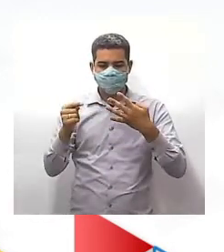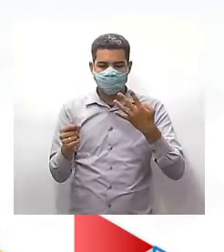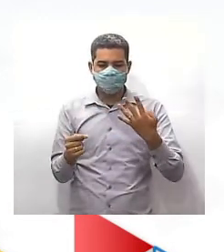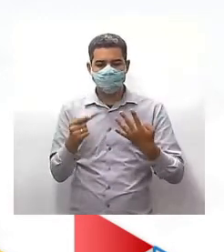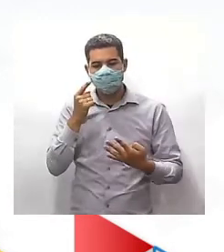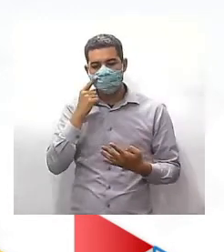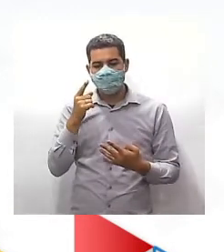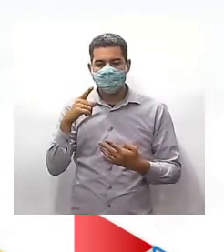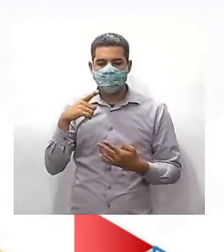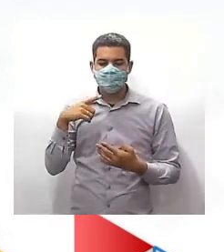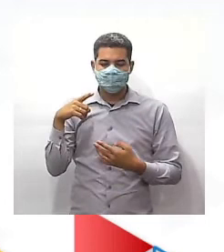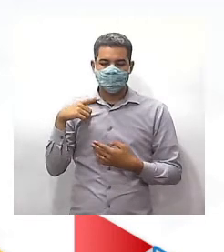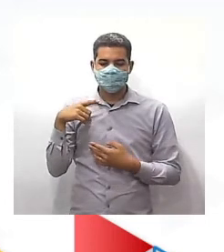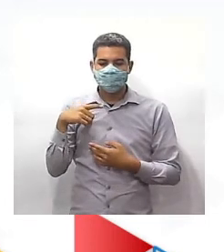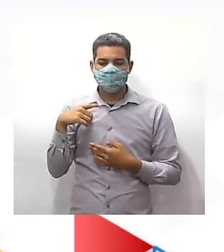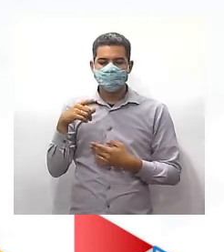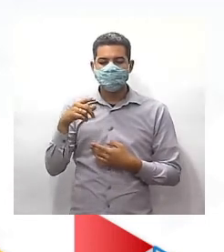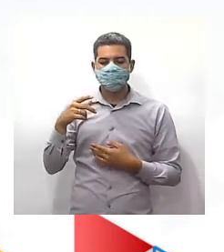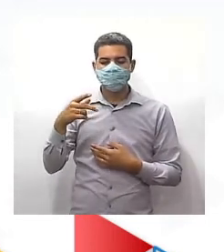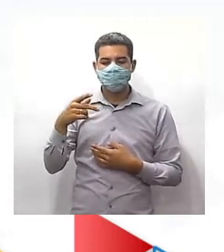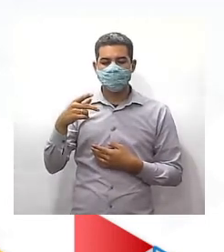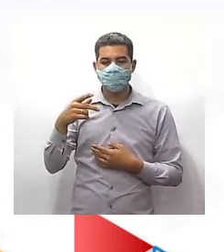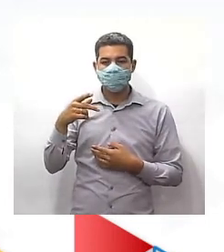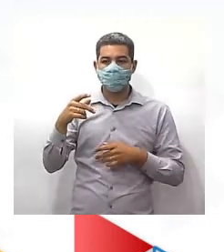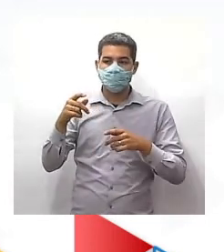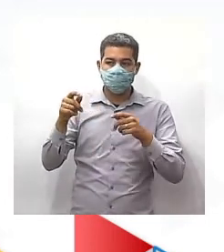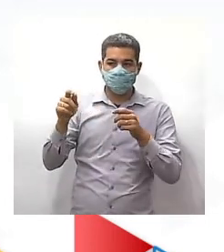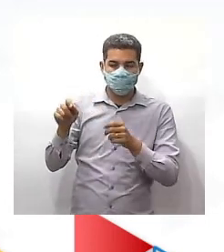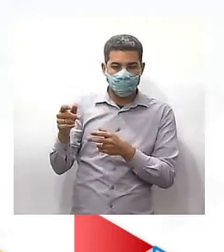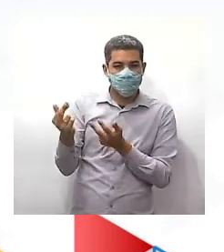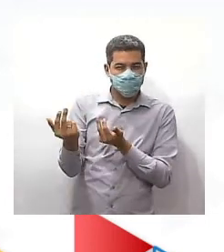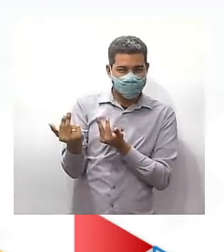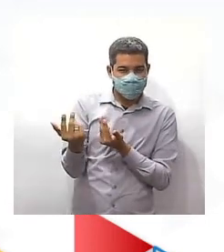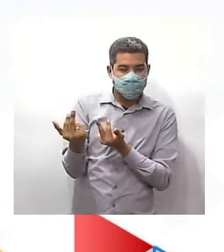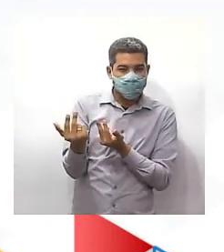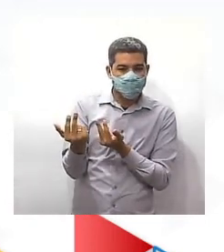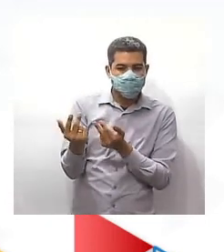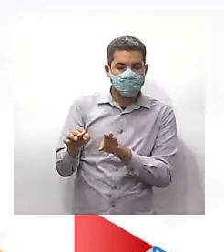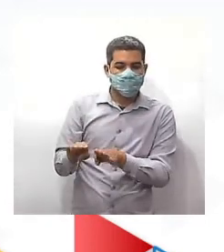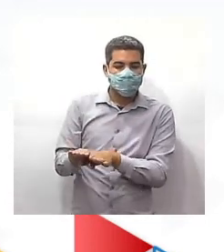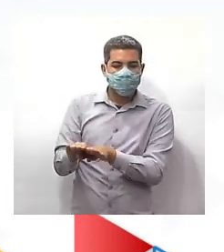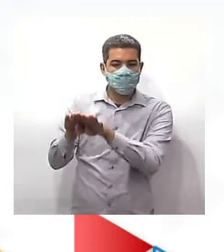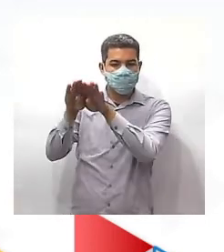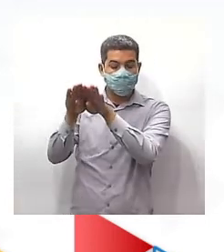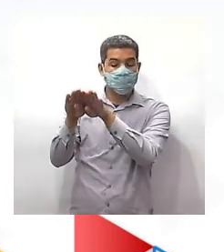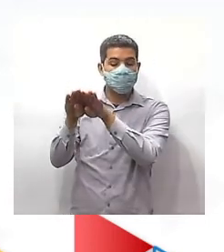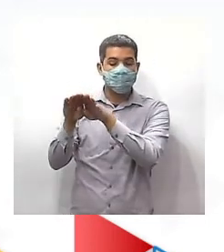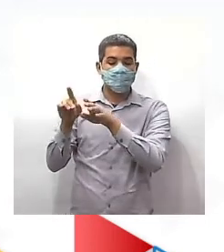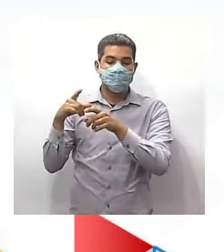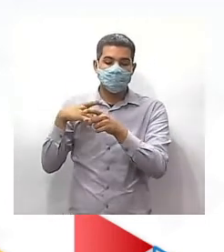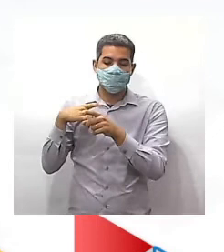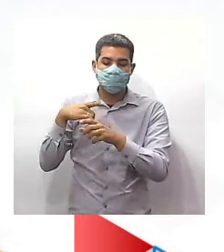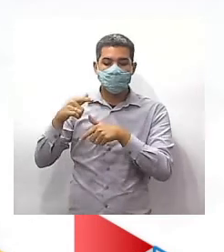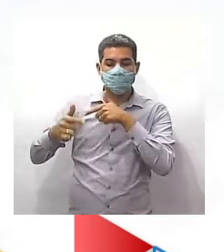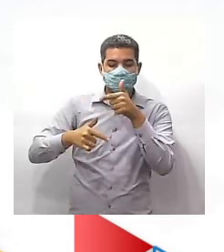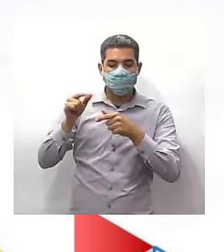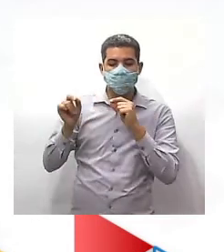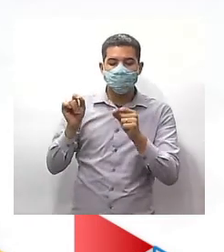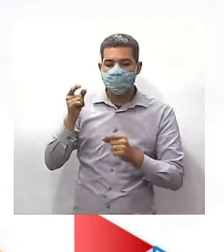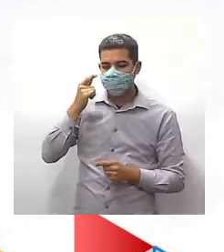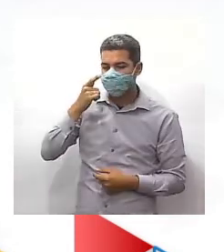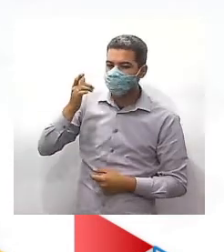vamos ter. Na probabilística, que é o nosso foco da videoaula de hoje, eu vou trabalhar a aleatória simples,